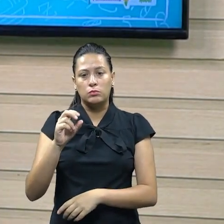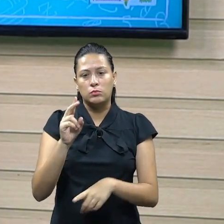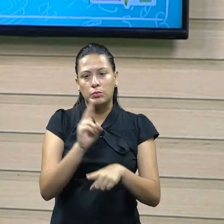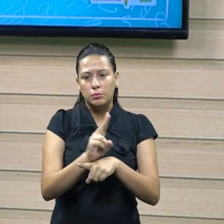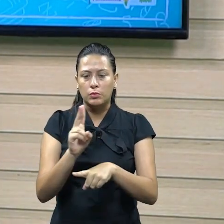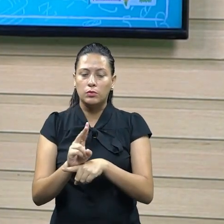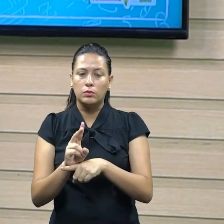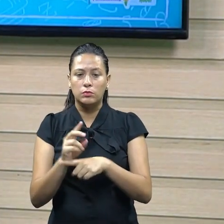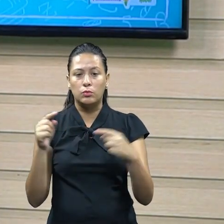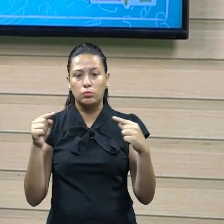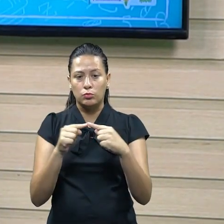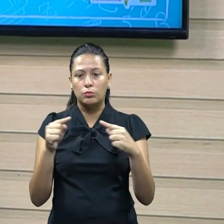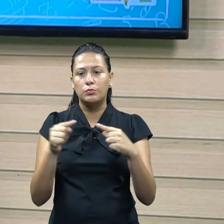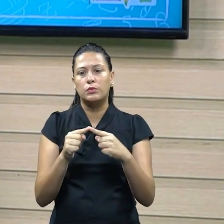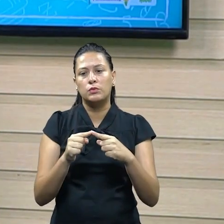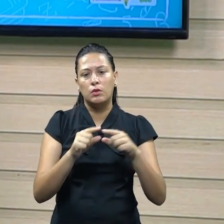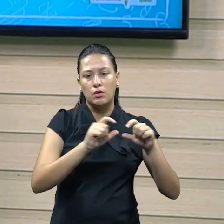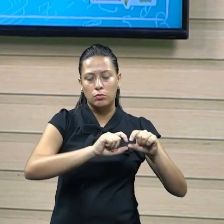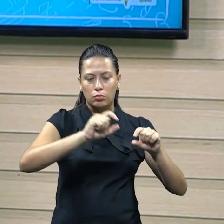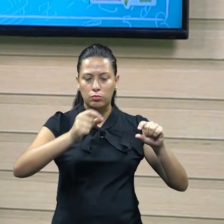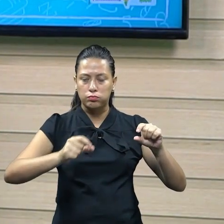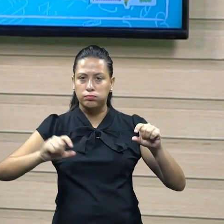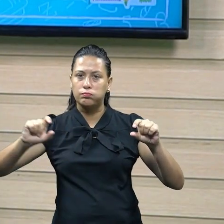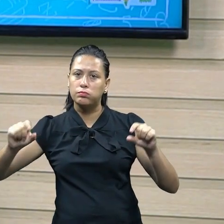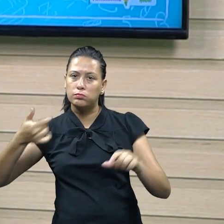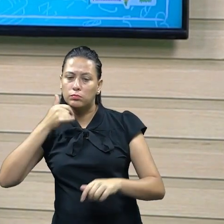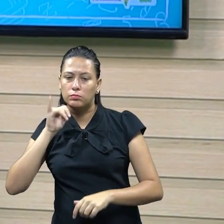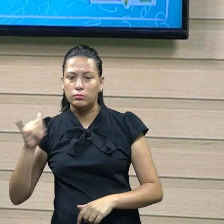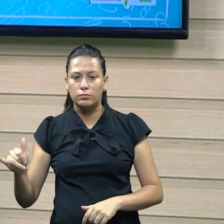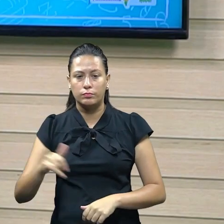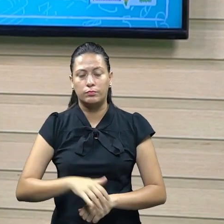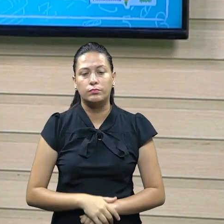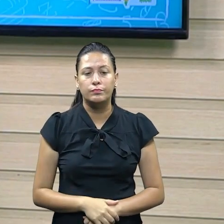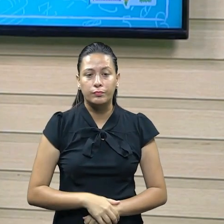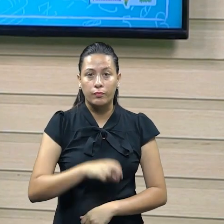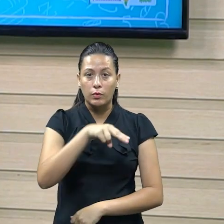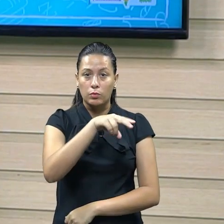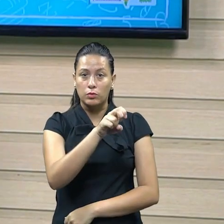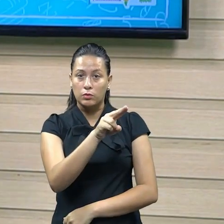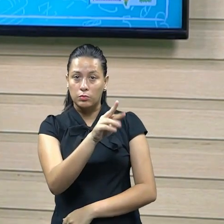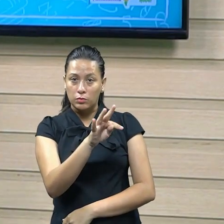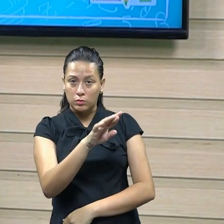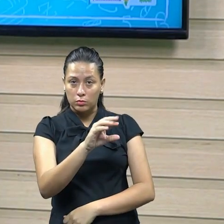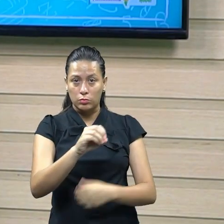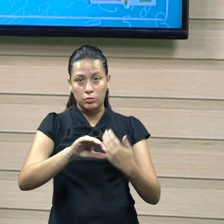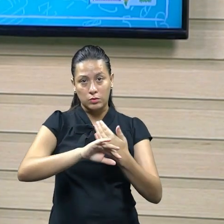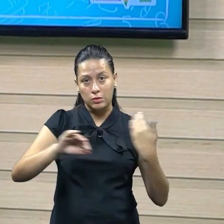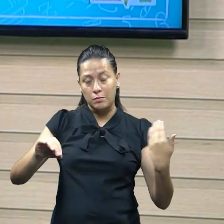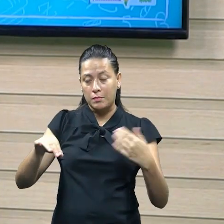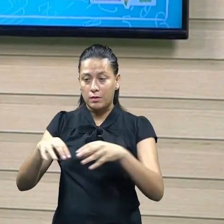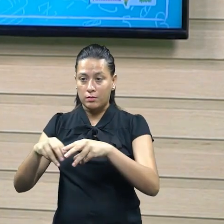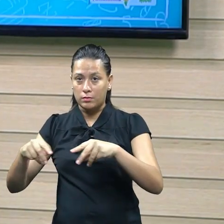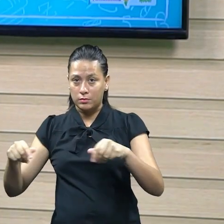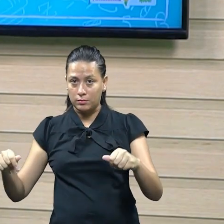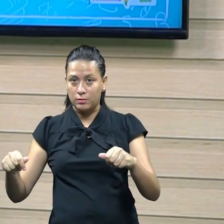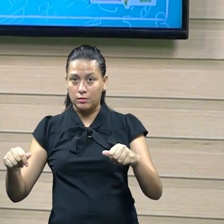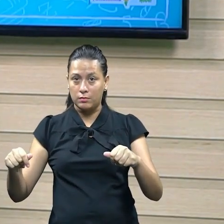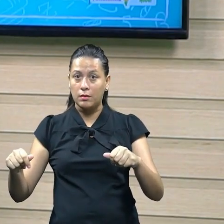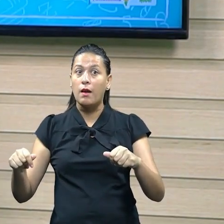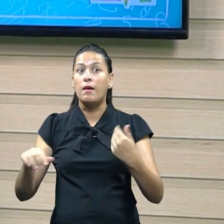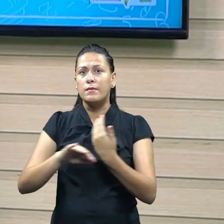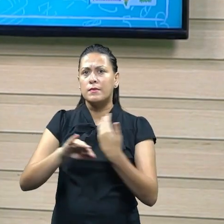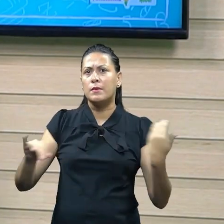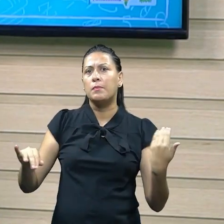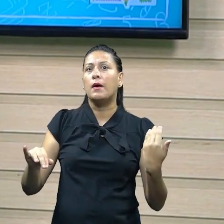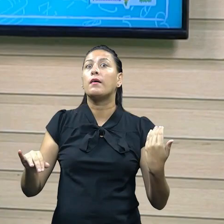neutro separado do terra, então nós teremos o S é de separado, quando